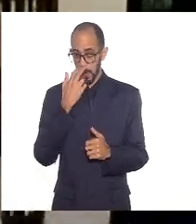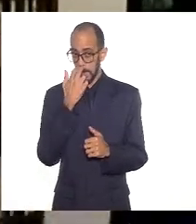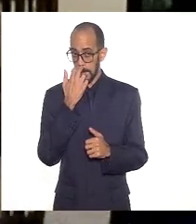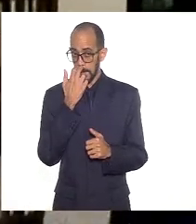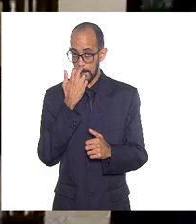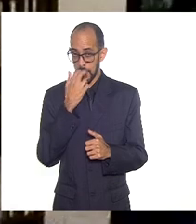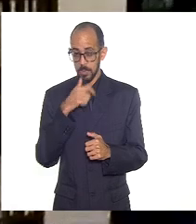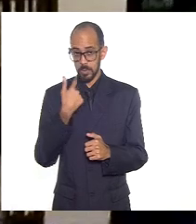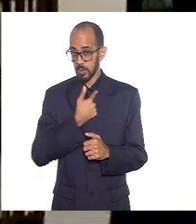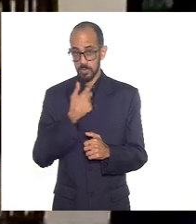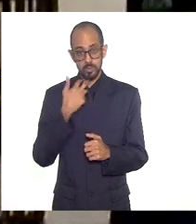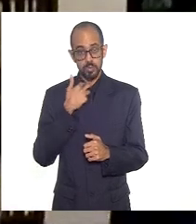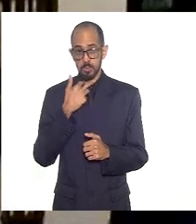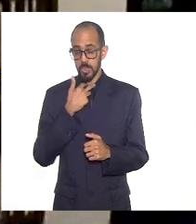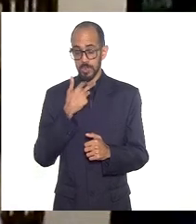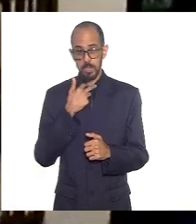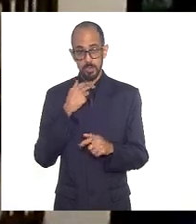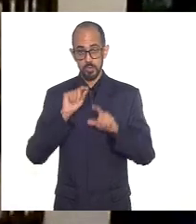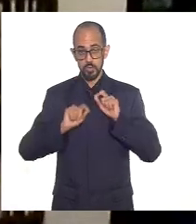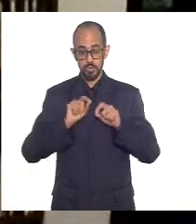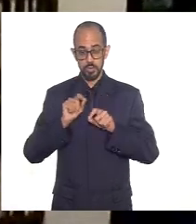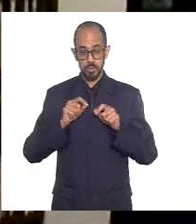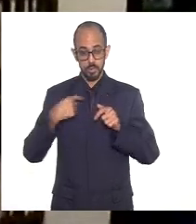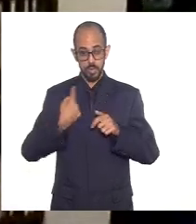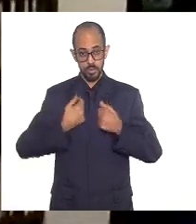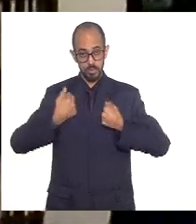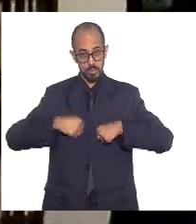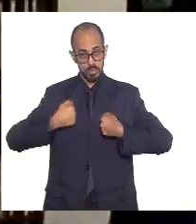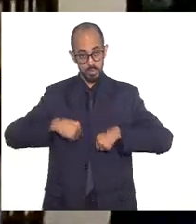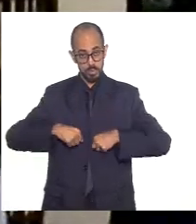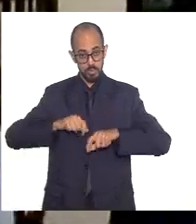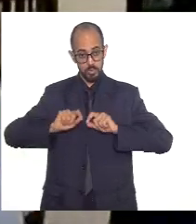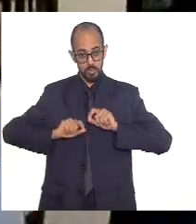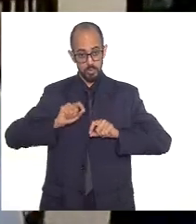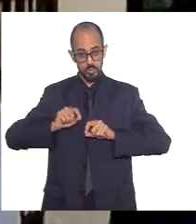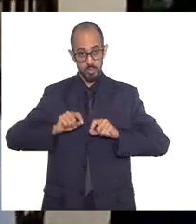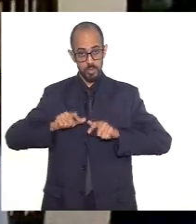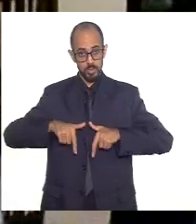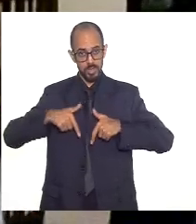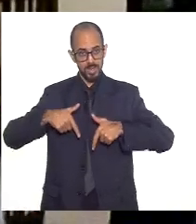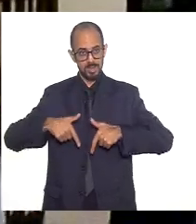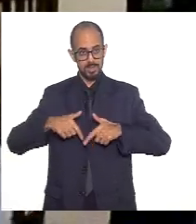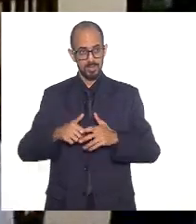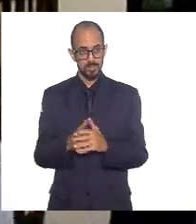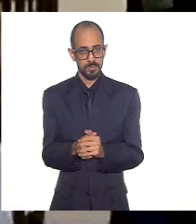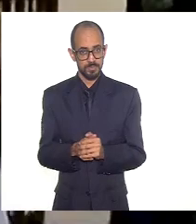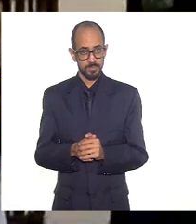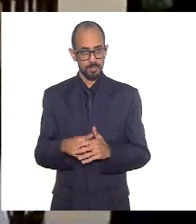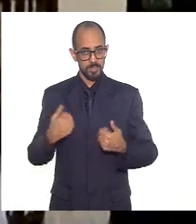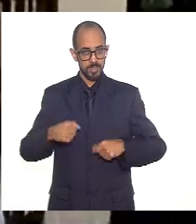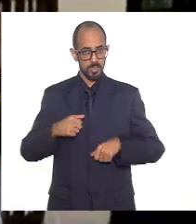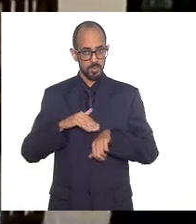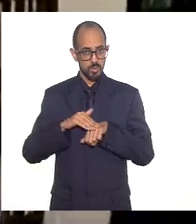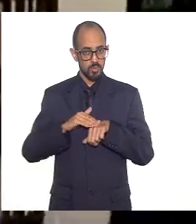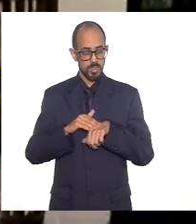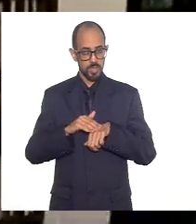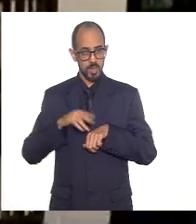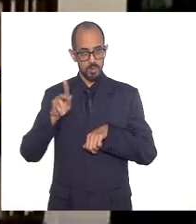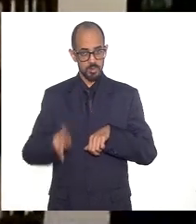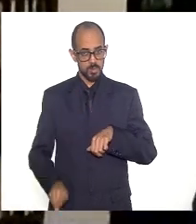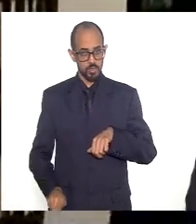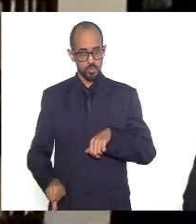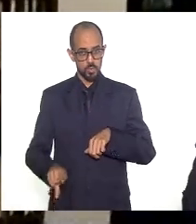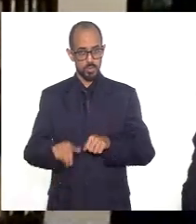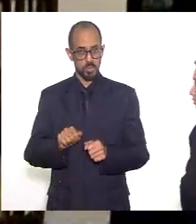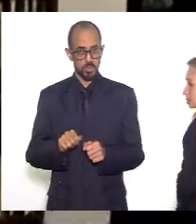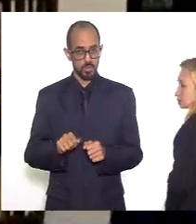nós não podemos, nós temos que entrar em ação, nós temos que conversar com as pessoas,